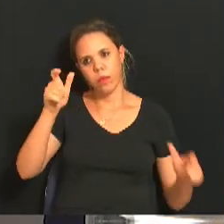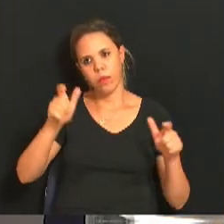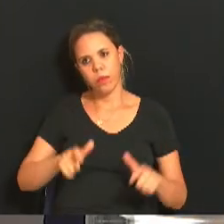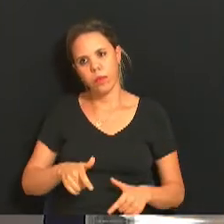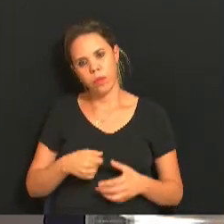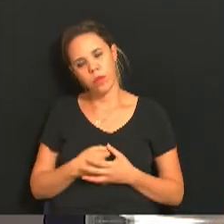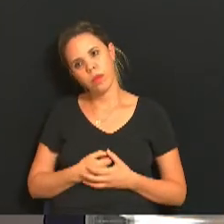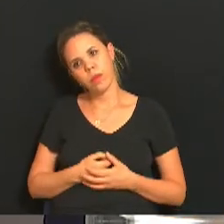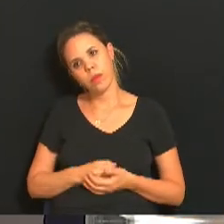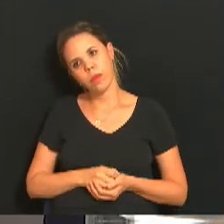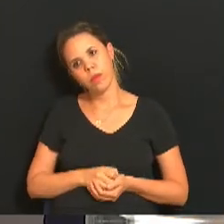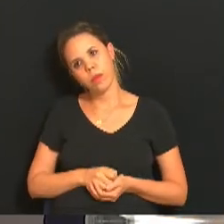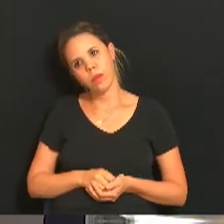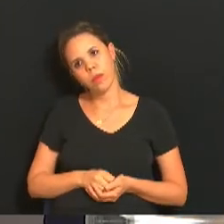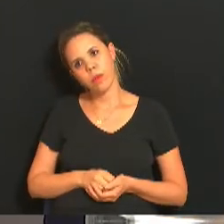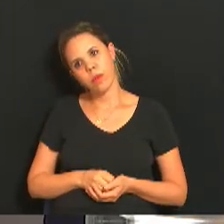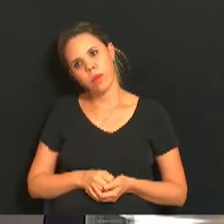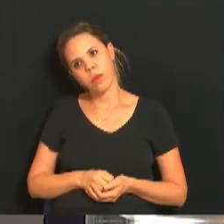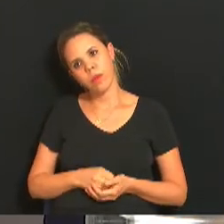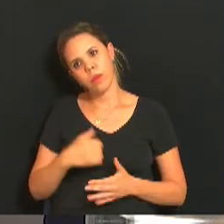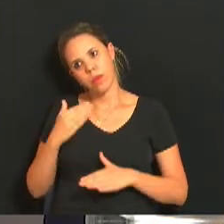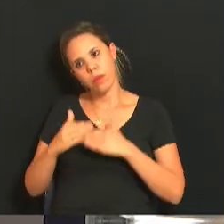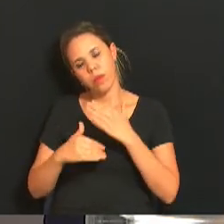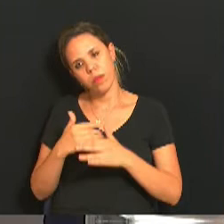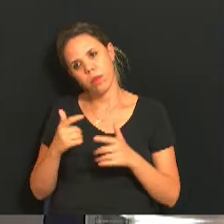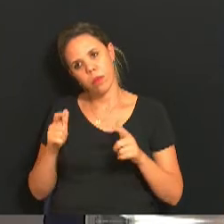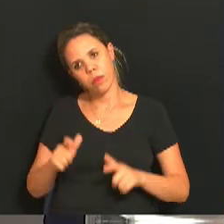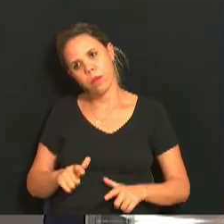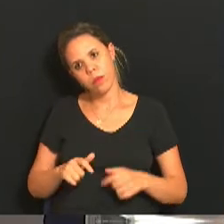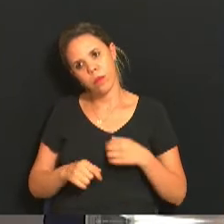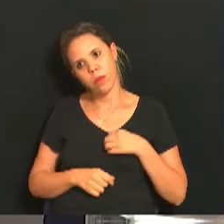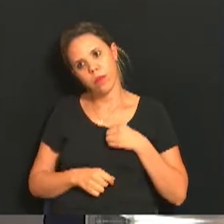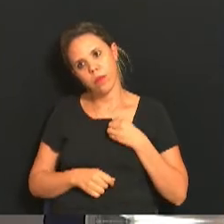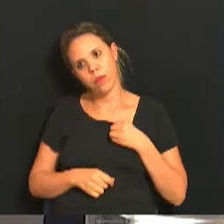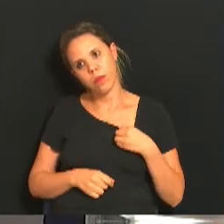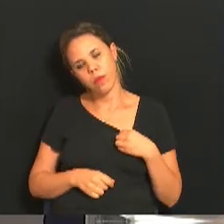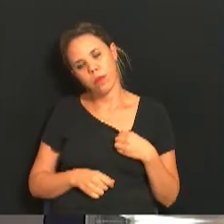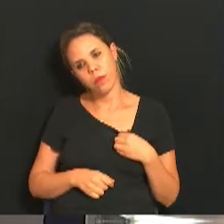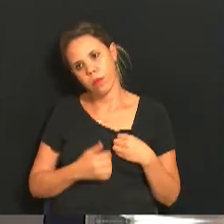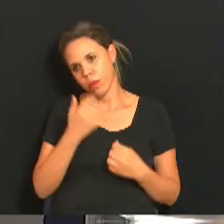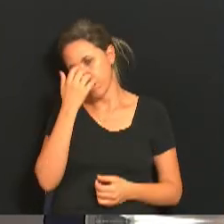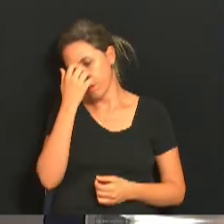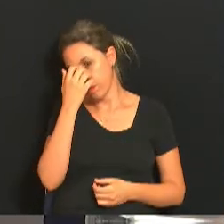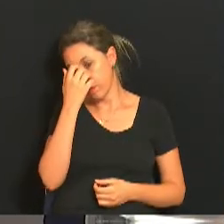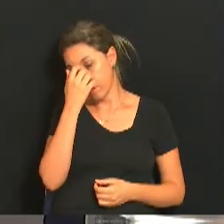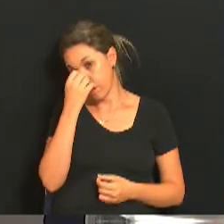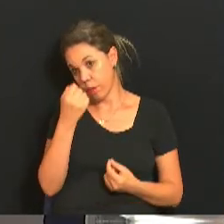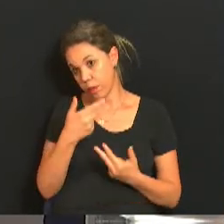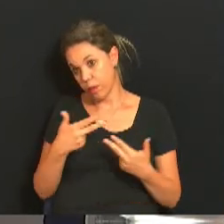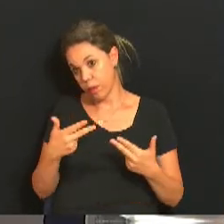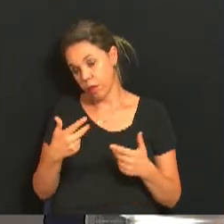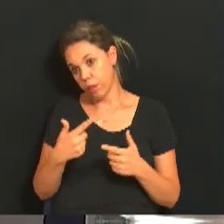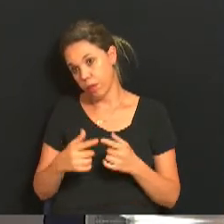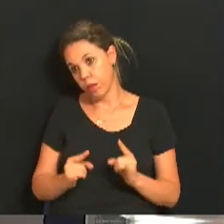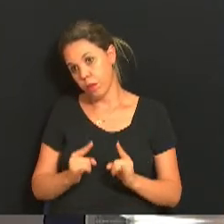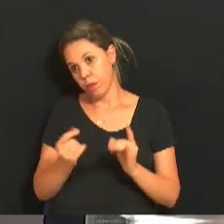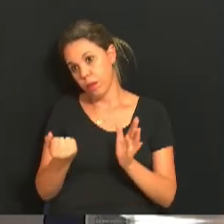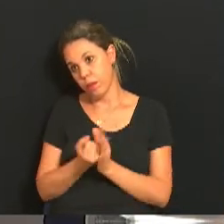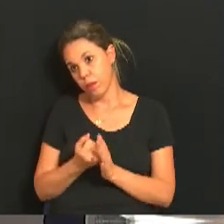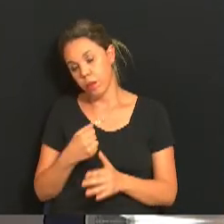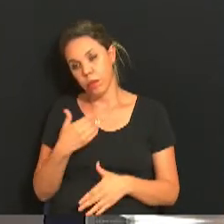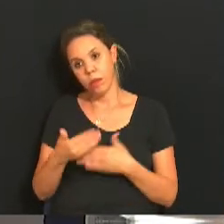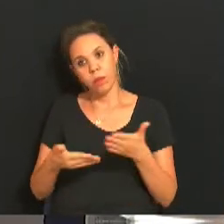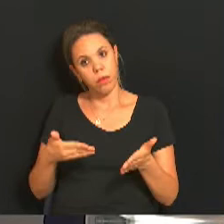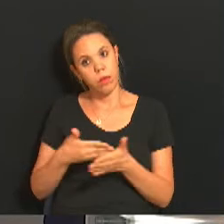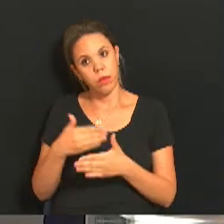para que coubesse O Progresso porque ali é uma área supostamente muita coisa com base eu não